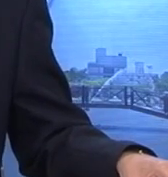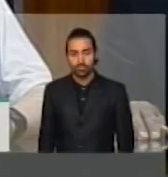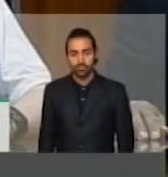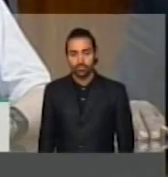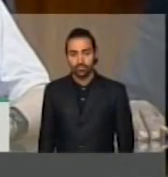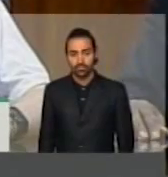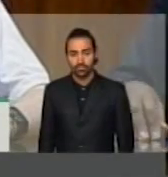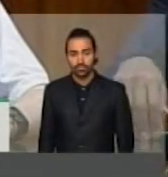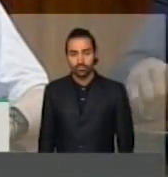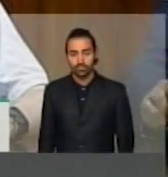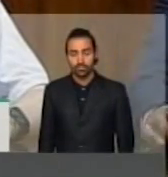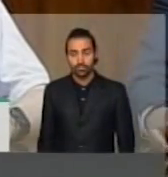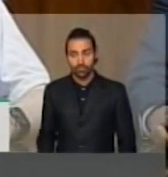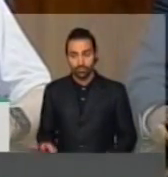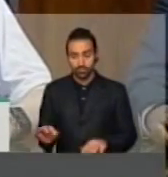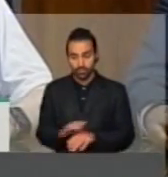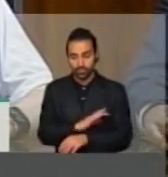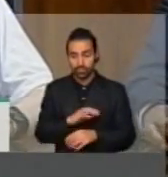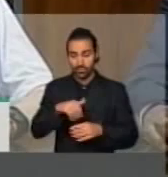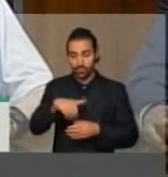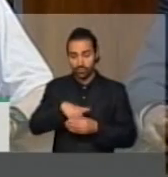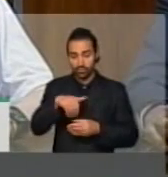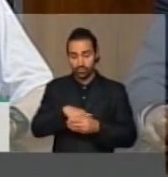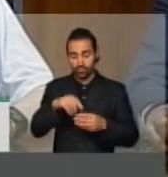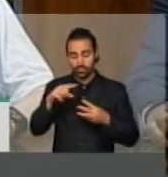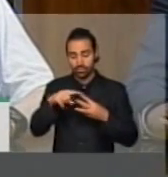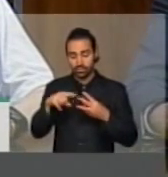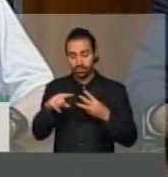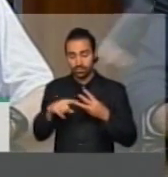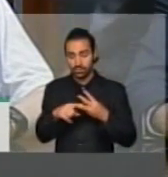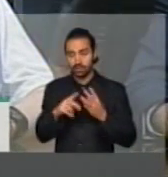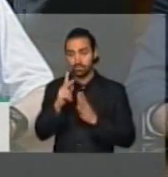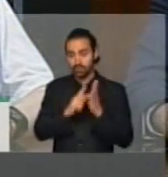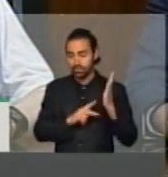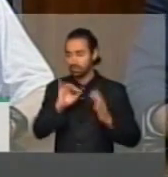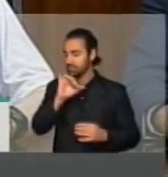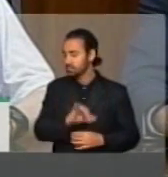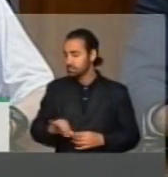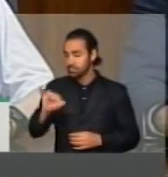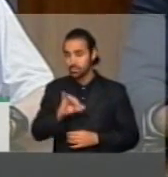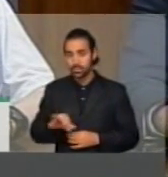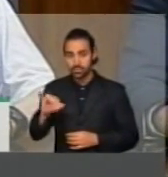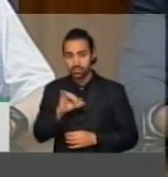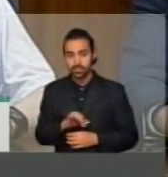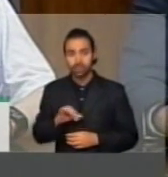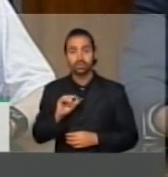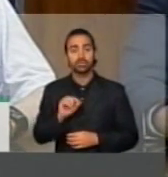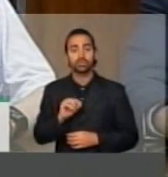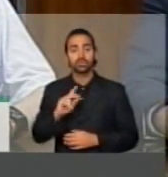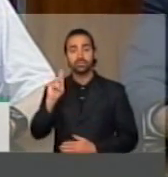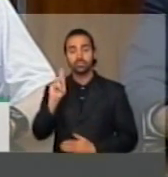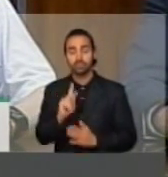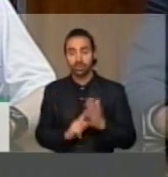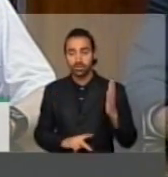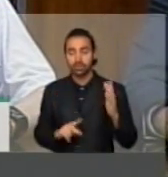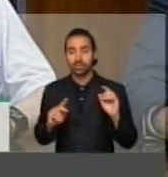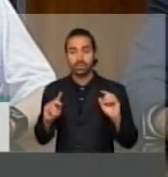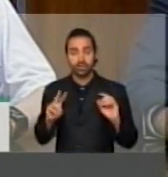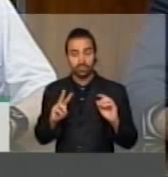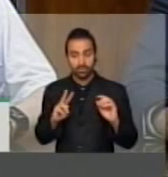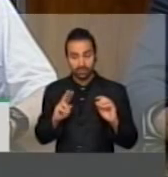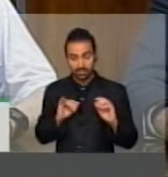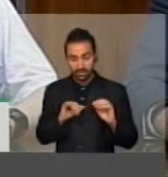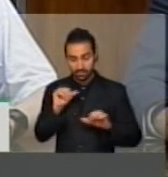Selenco, estudante do Colégio Menino Jesus, presidiu na manhã de hoje a sessão do plenarinho na Câmara dos Deputados